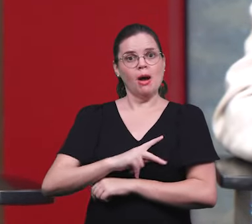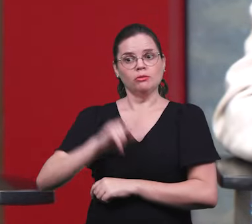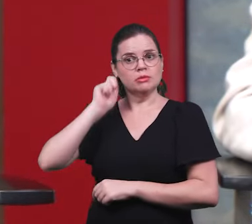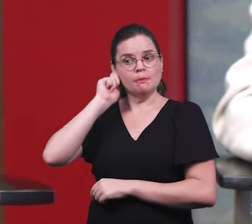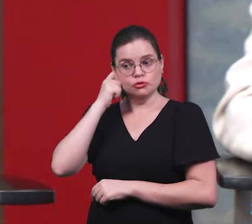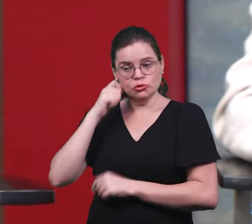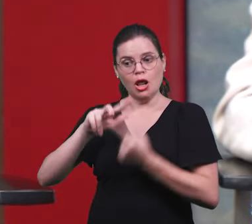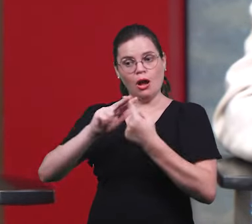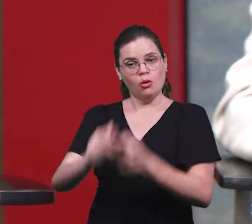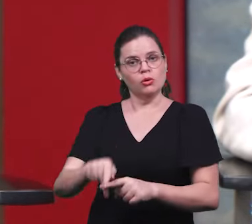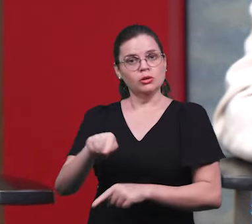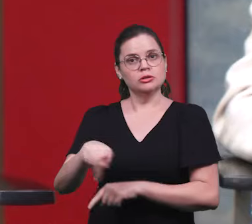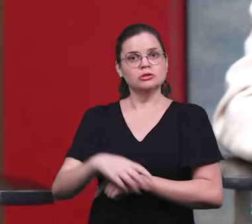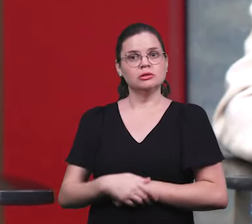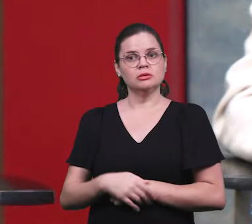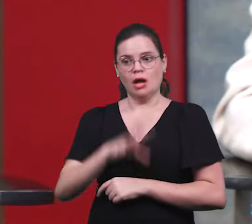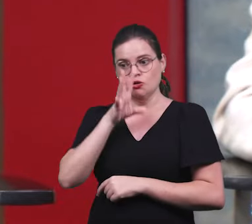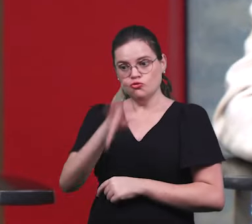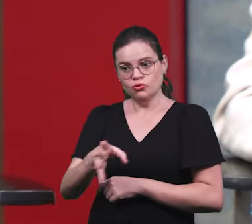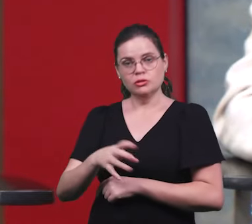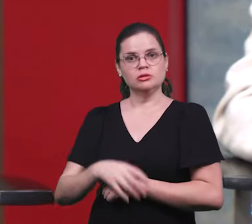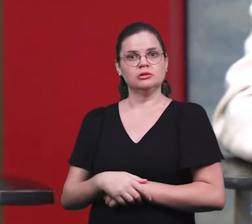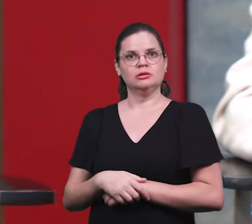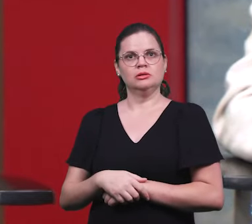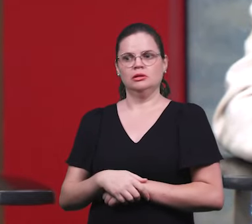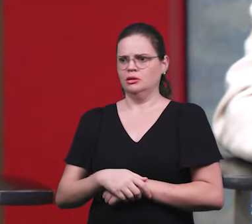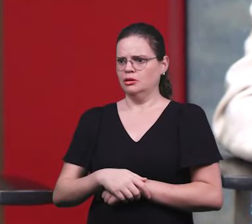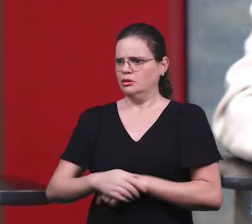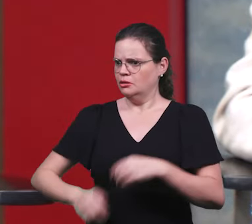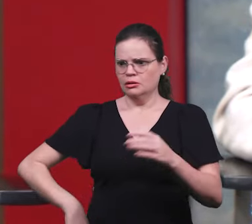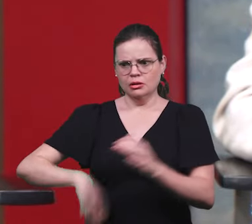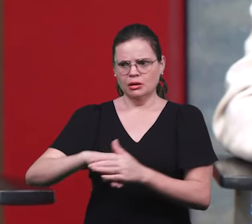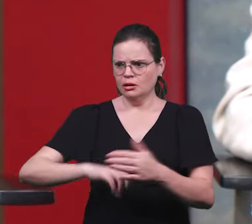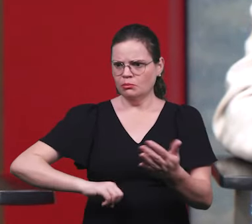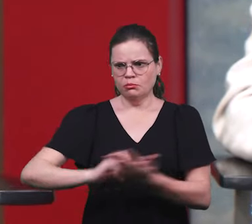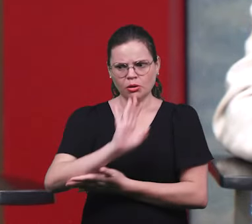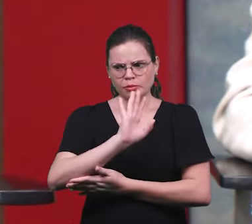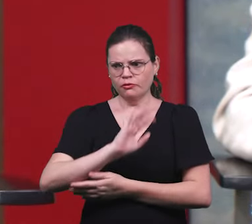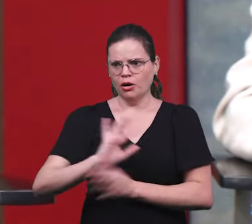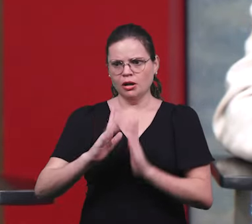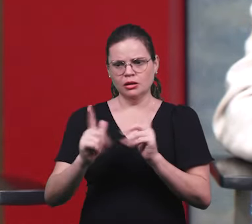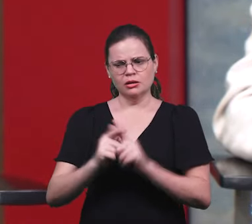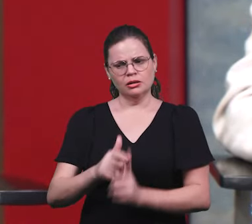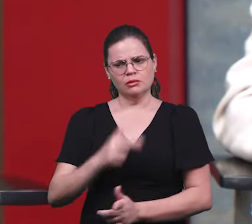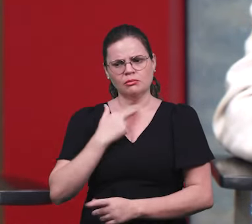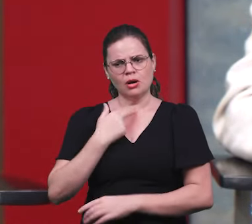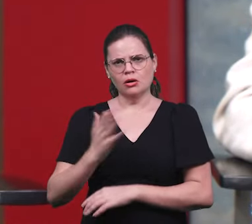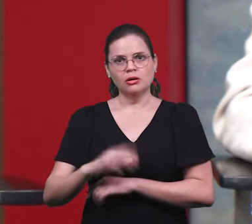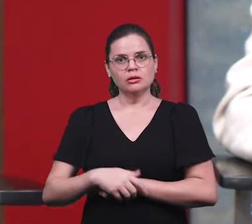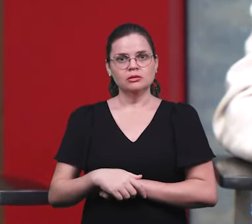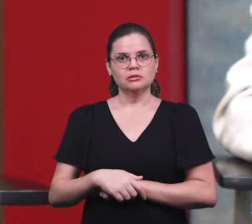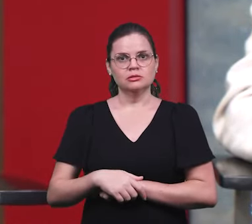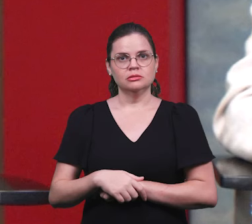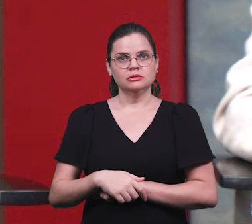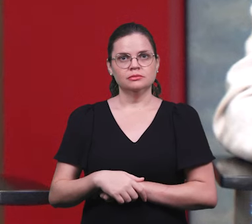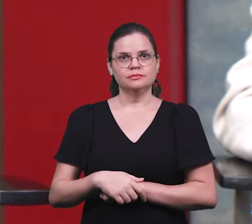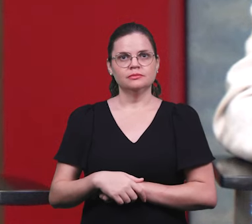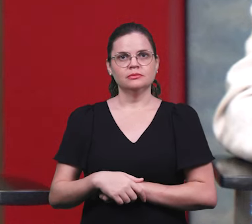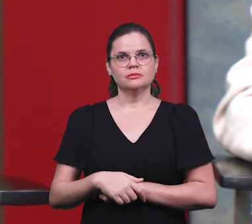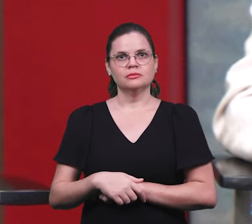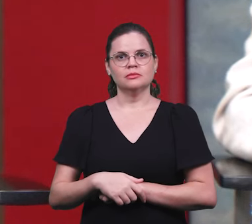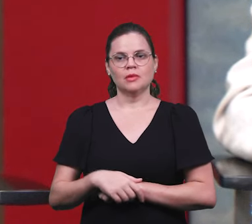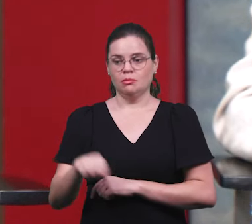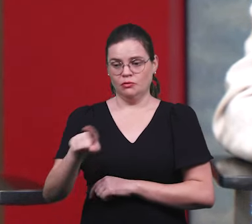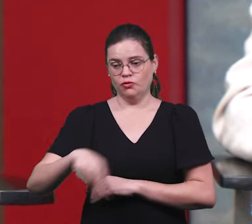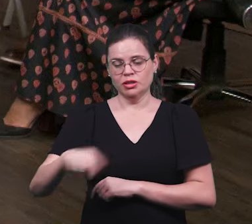igreja. E ele diz assim: põe esse cara para fora da igreja. E ele está repreendendo a igreja por aceitar